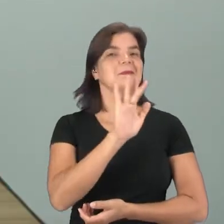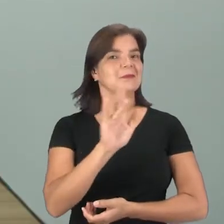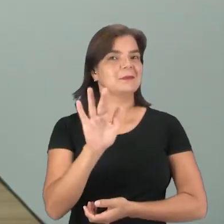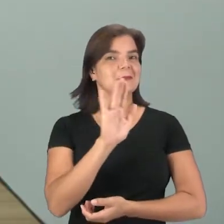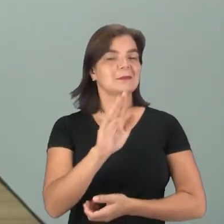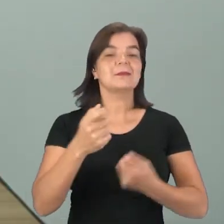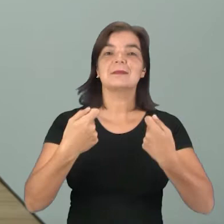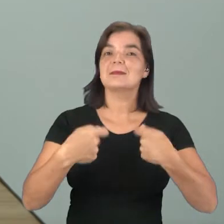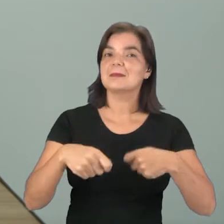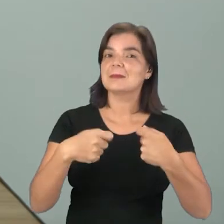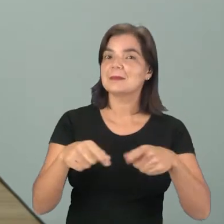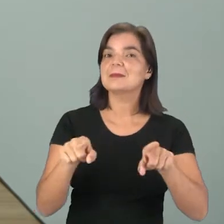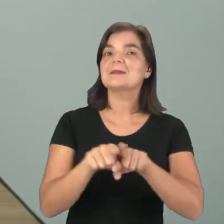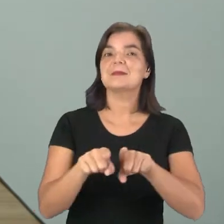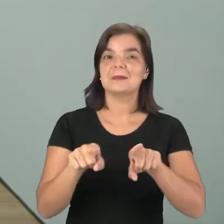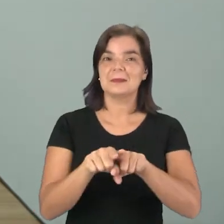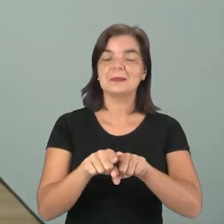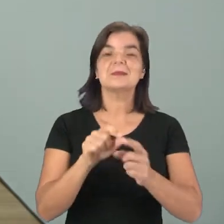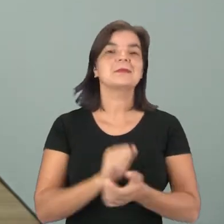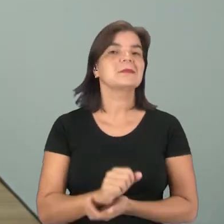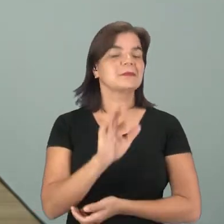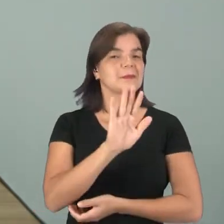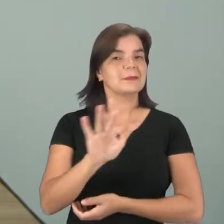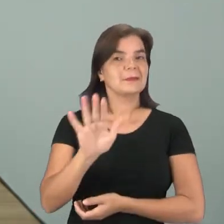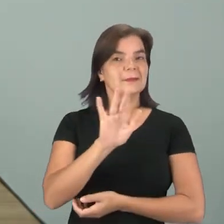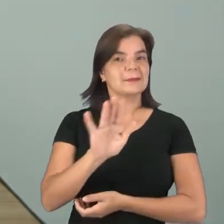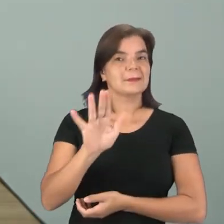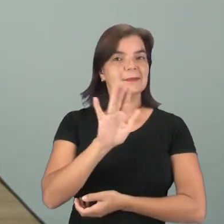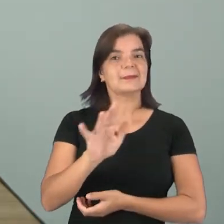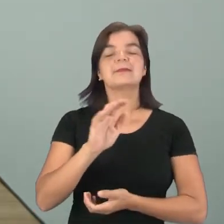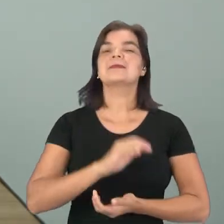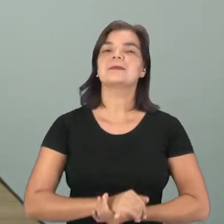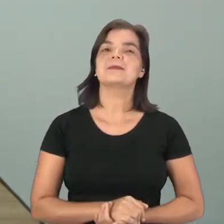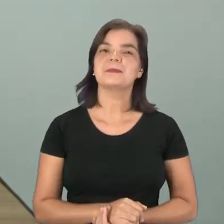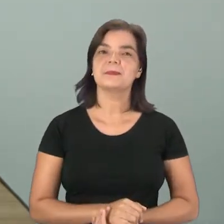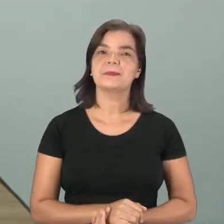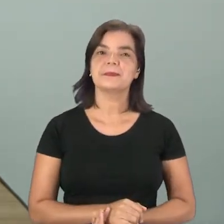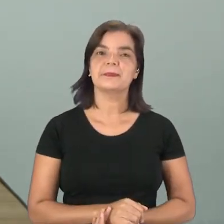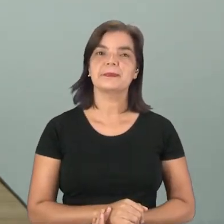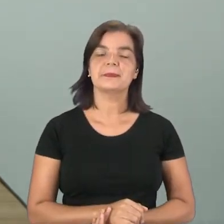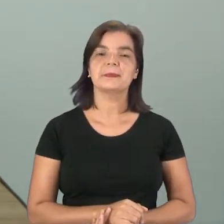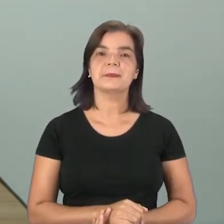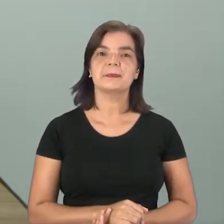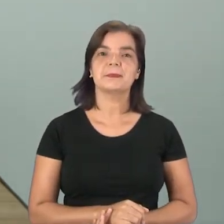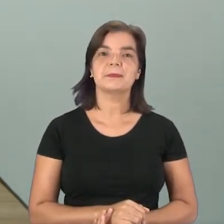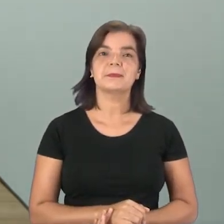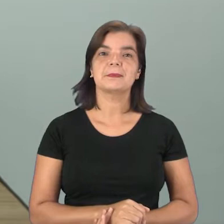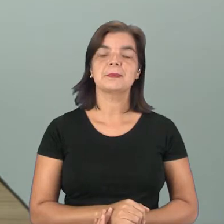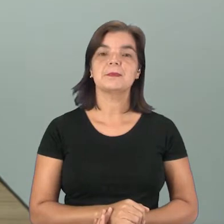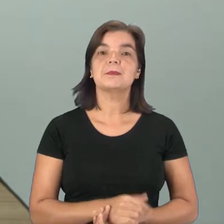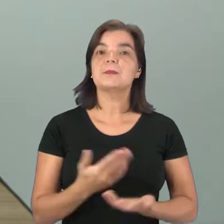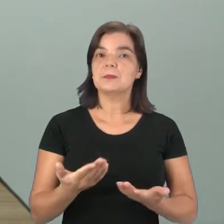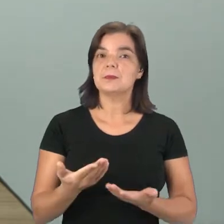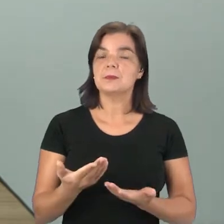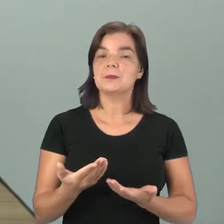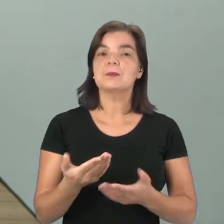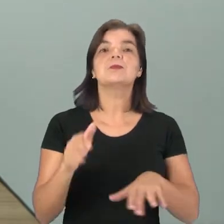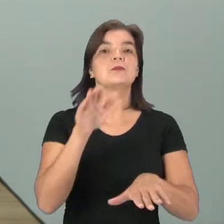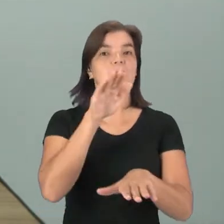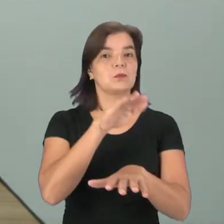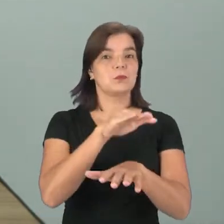letrinhas nós precisamos conhecer as letras do alfabeto então a